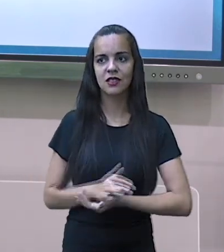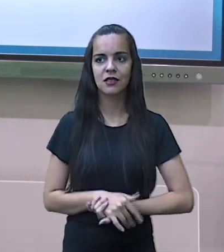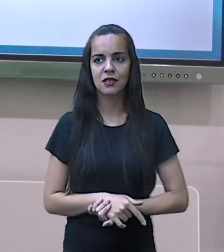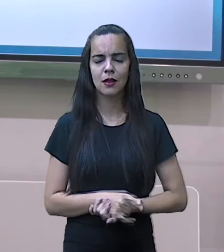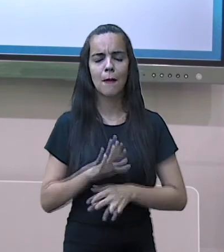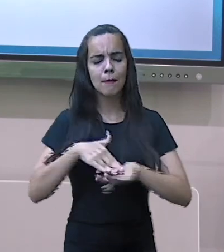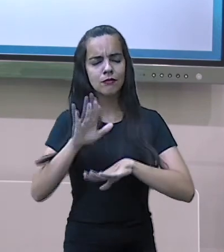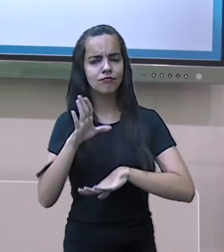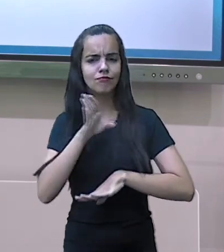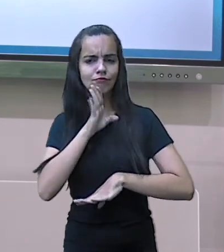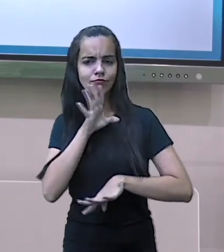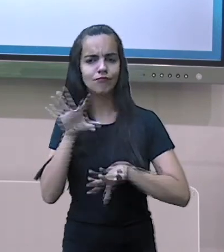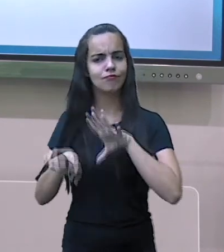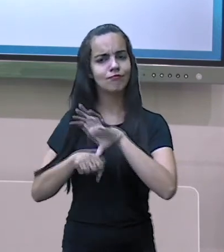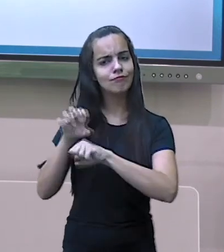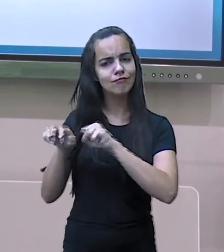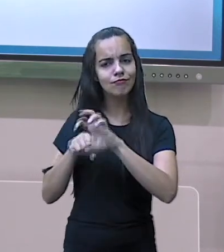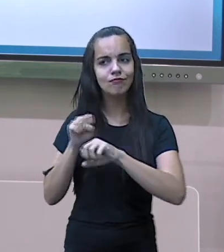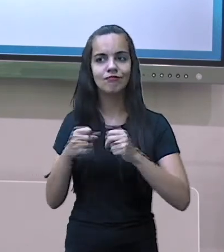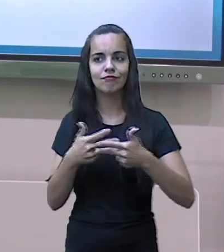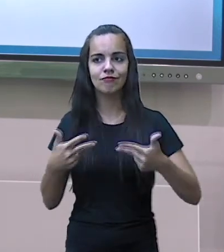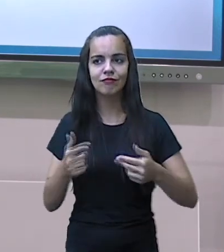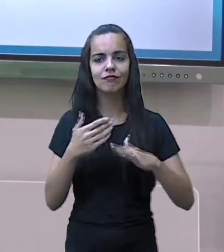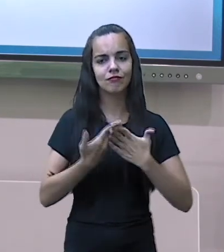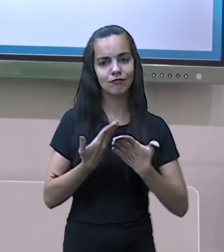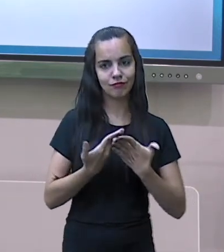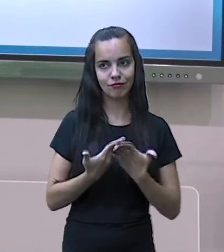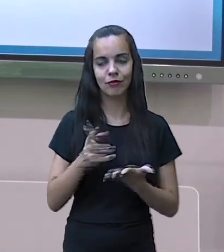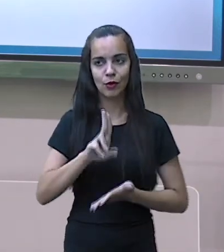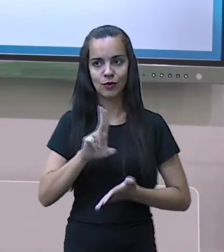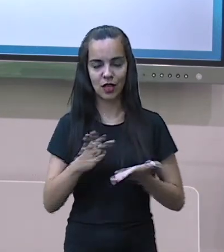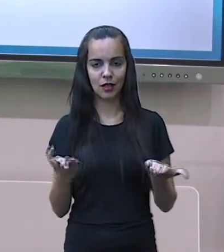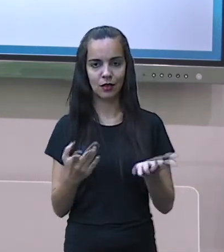do conhecimento que trouxemos para vocês com essa aula.